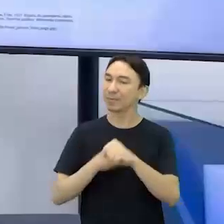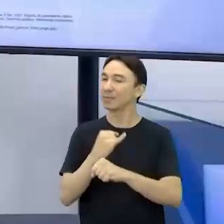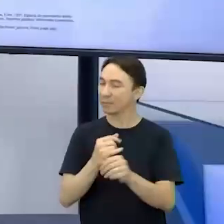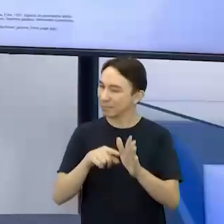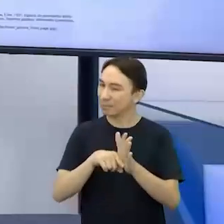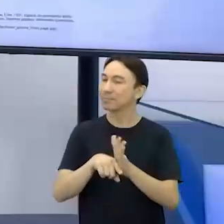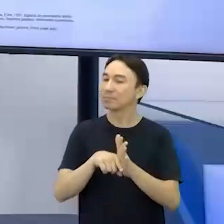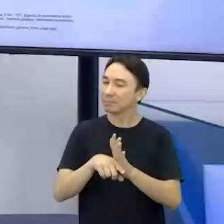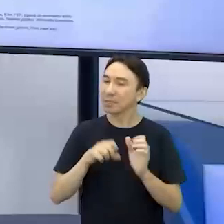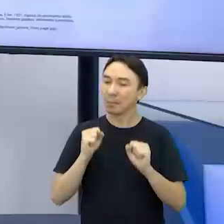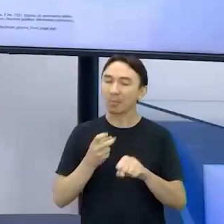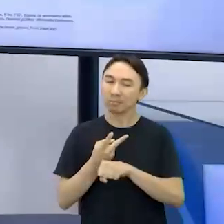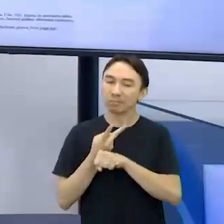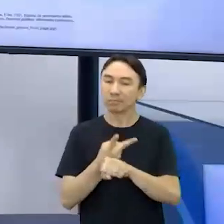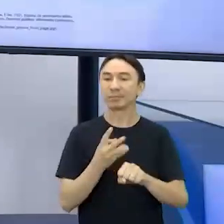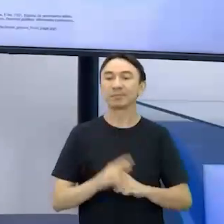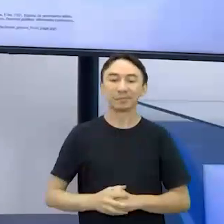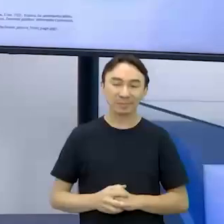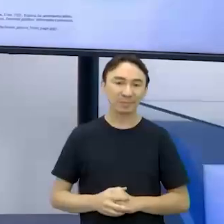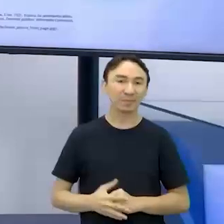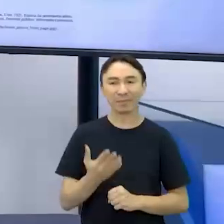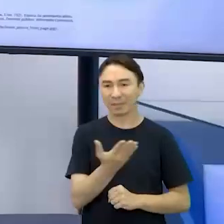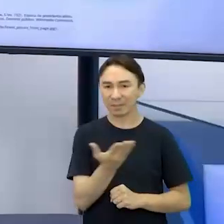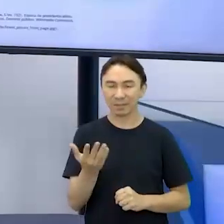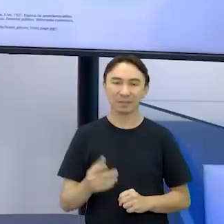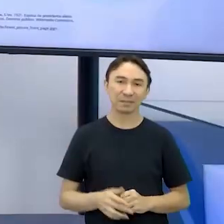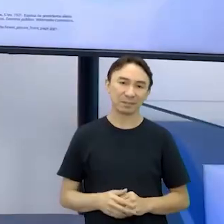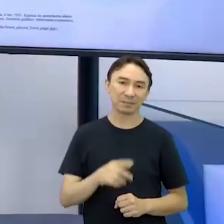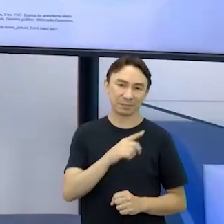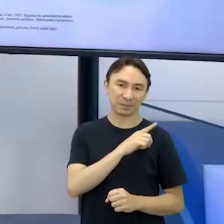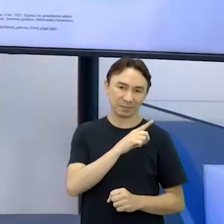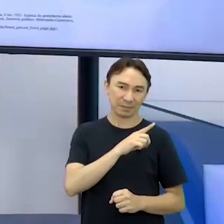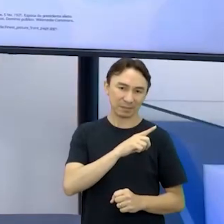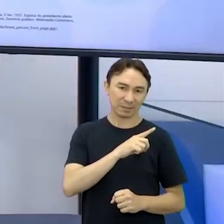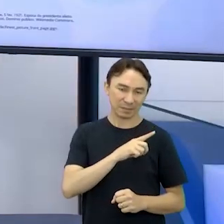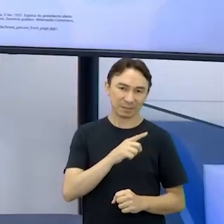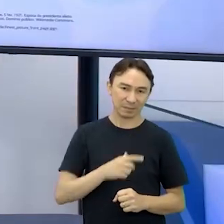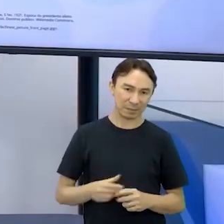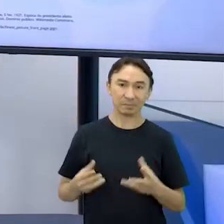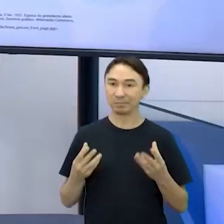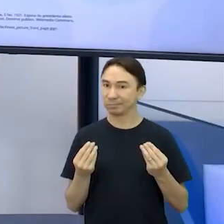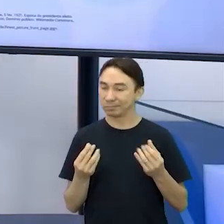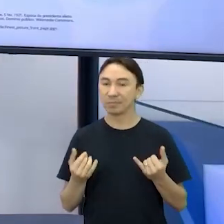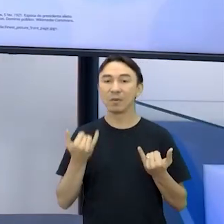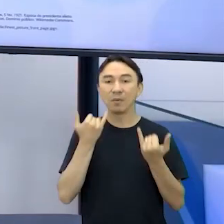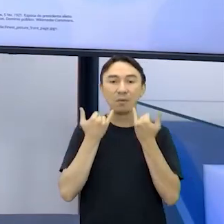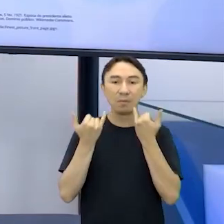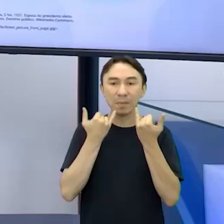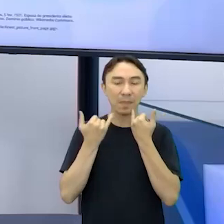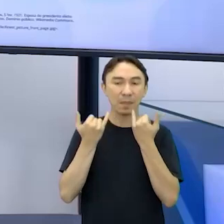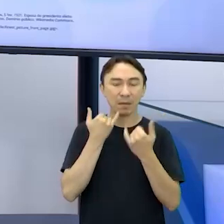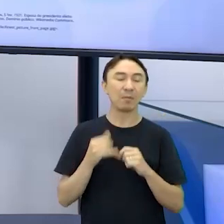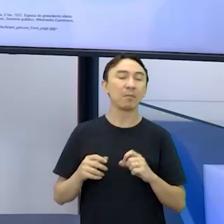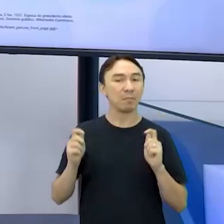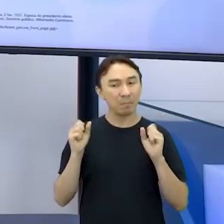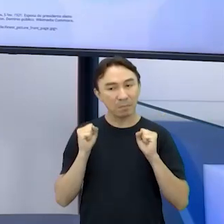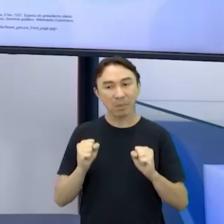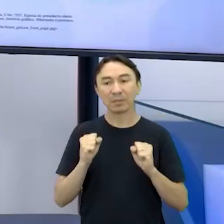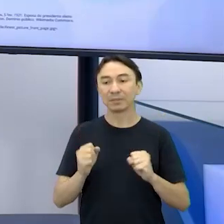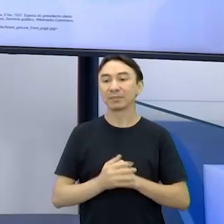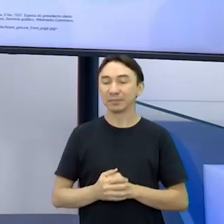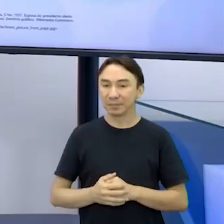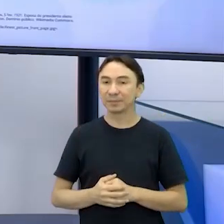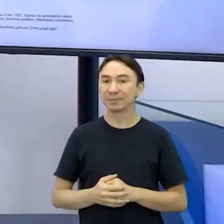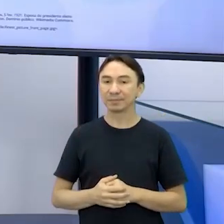sempre você joga lá na busca, você consegue ter acesso a muitas informações mesmo sem ser assinante. Em algum